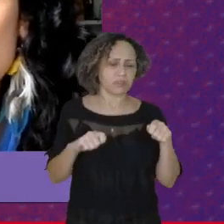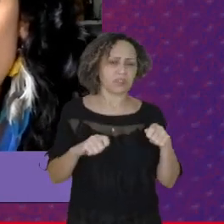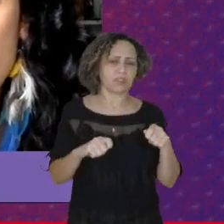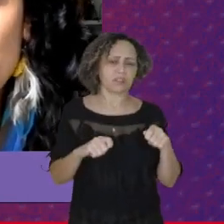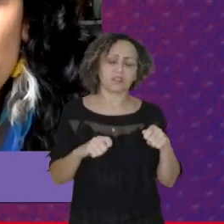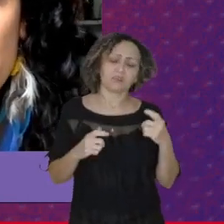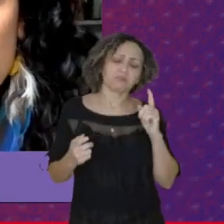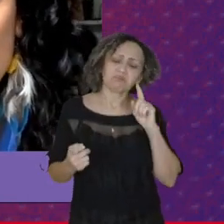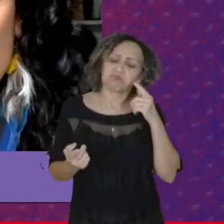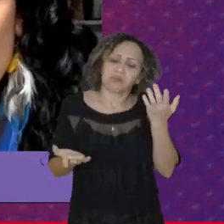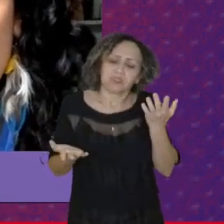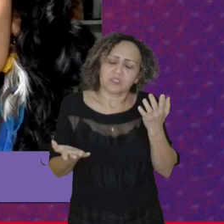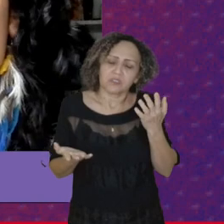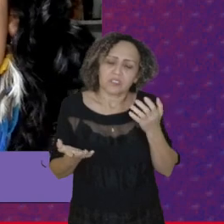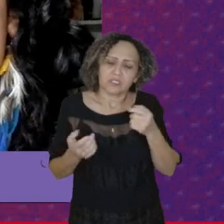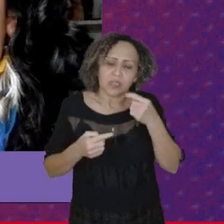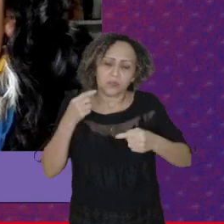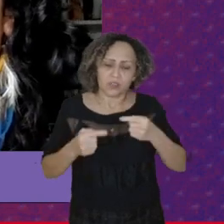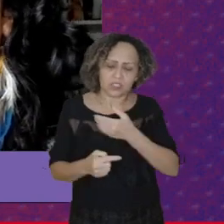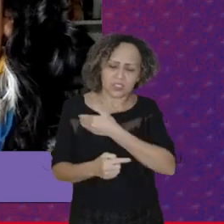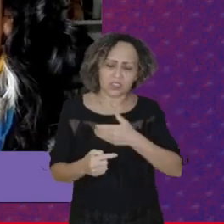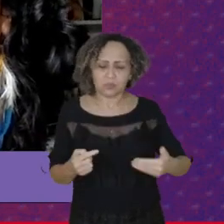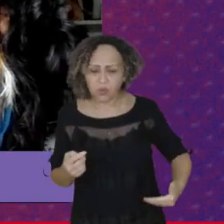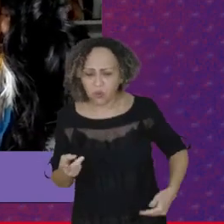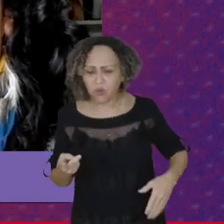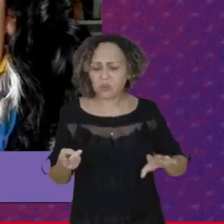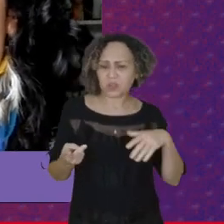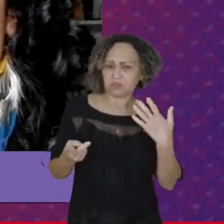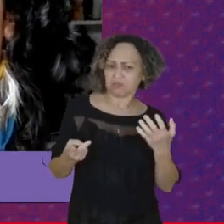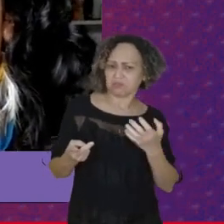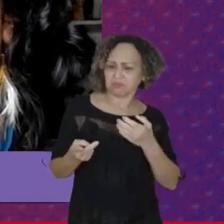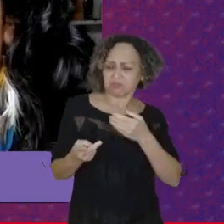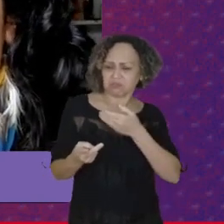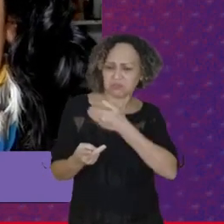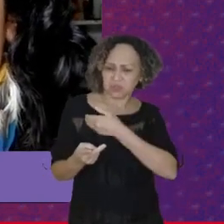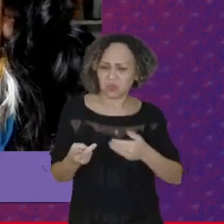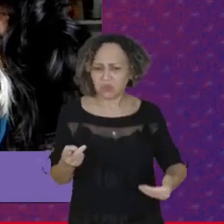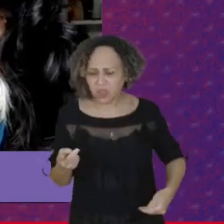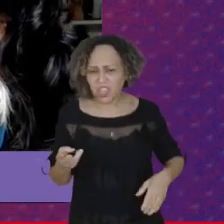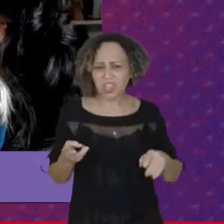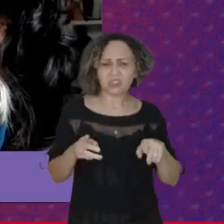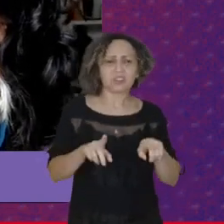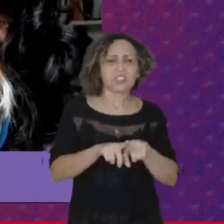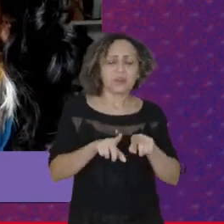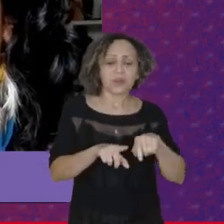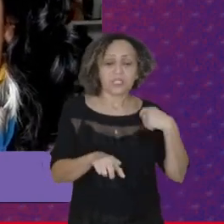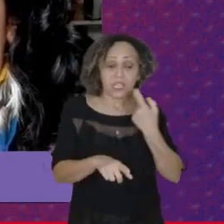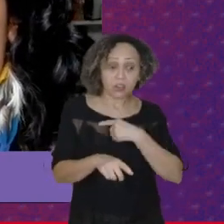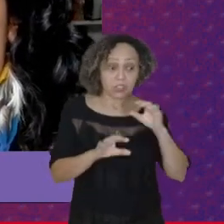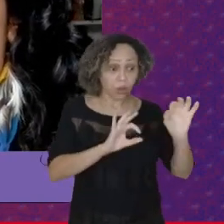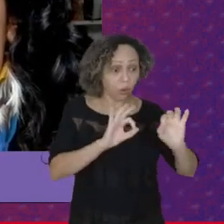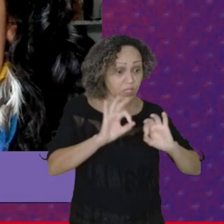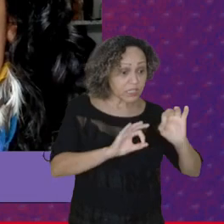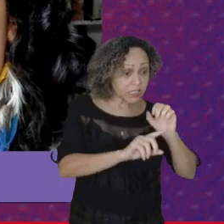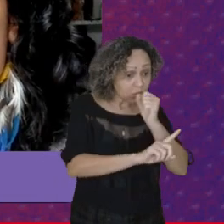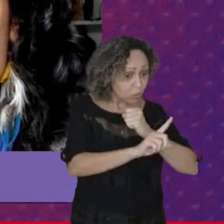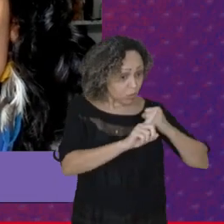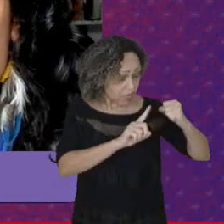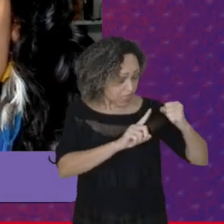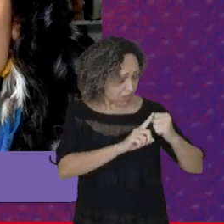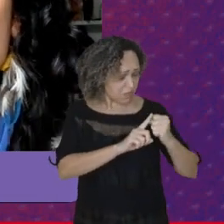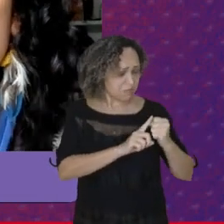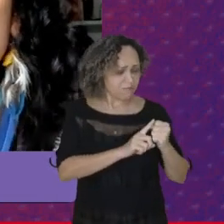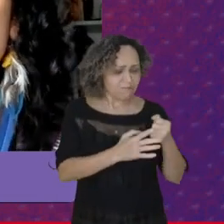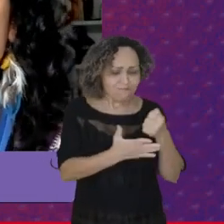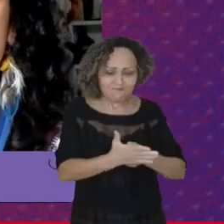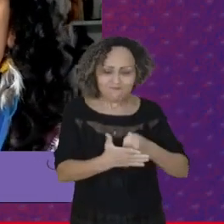políticas públicas, do Estado institucional, como do ponto de vista da organização, da nossa organização social, para poder reivindicar